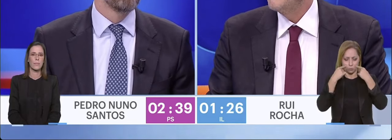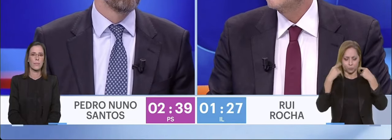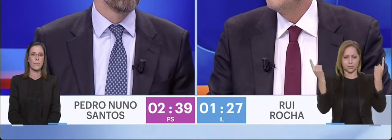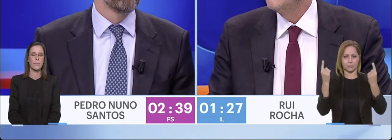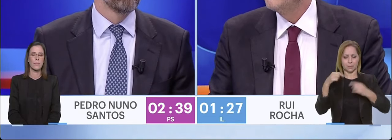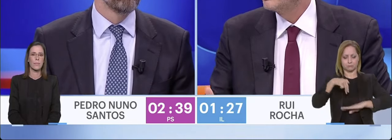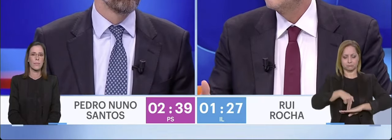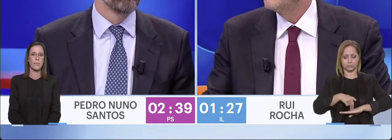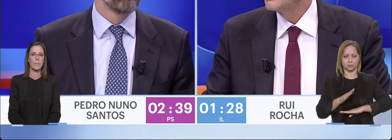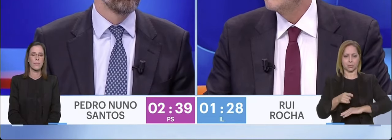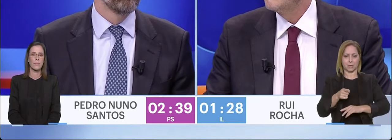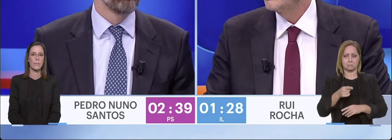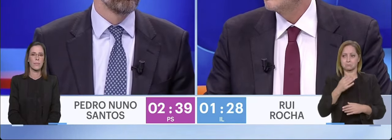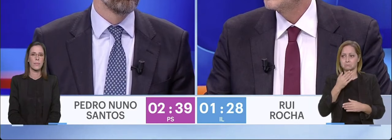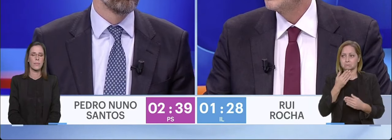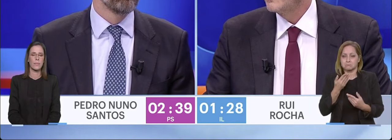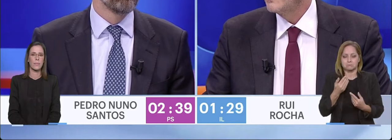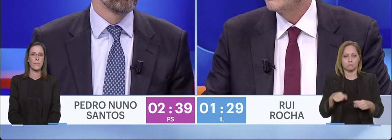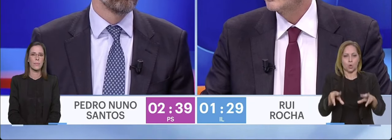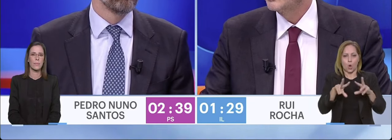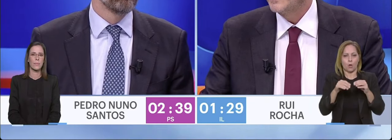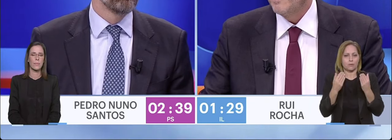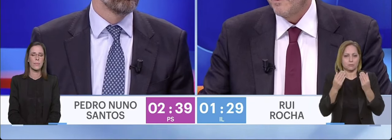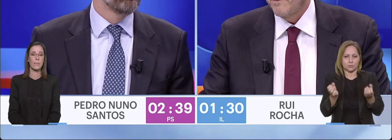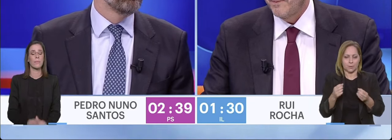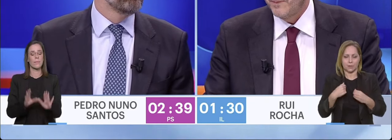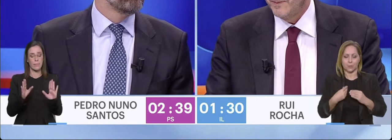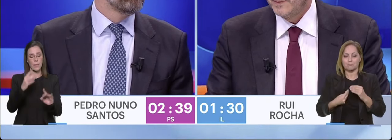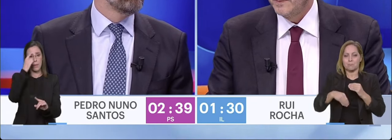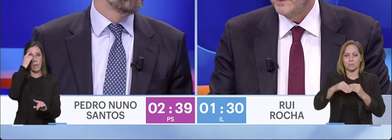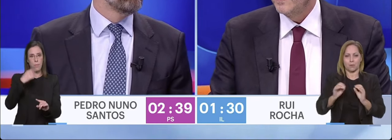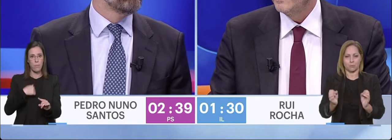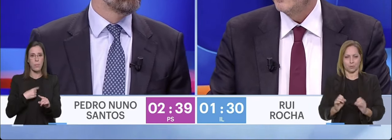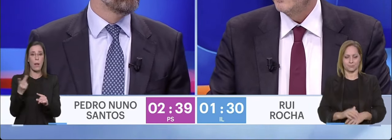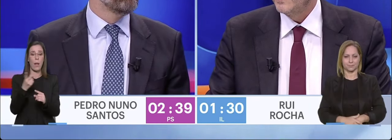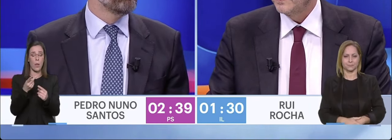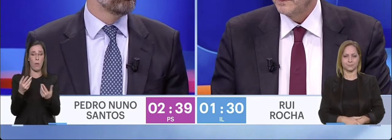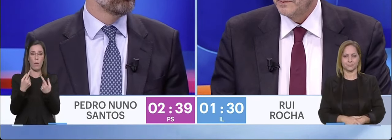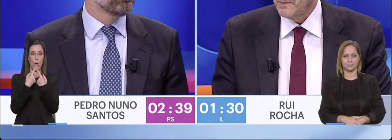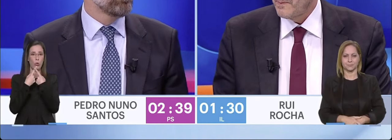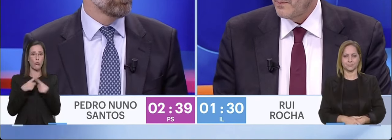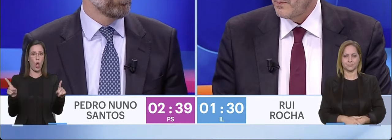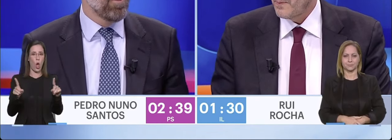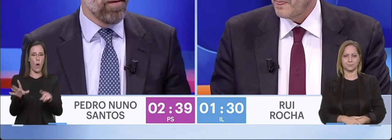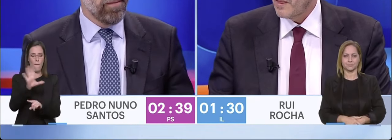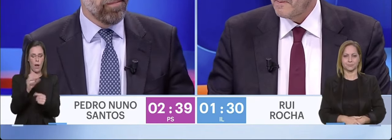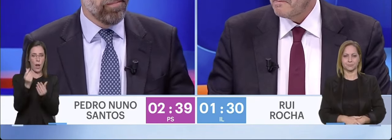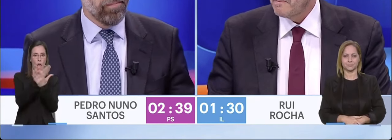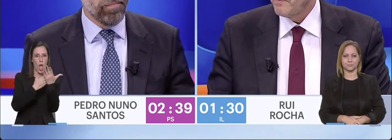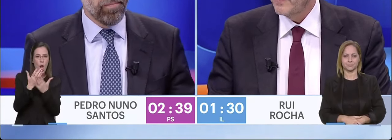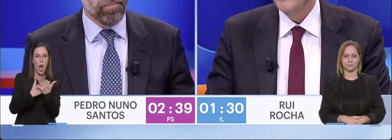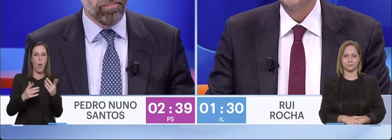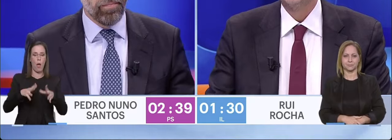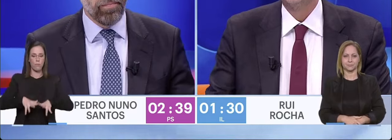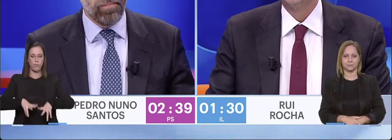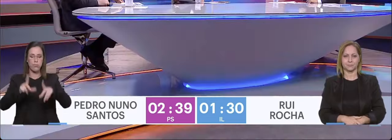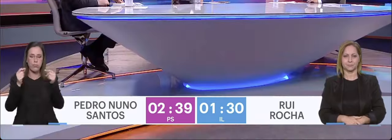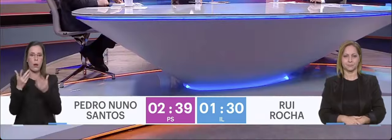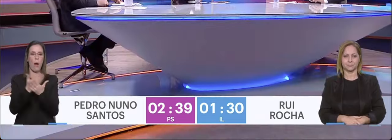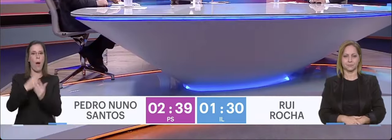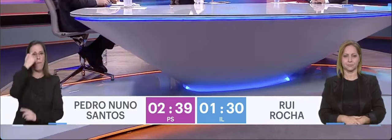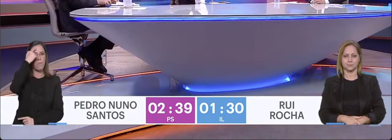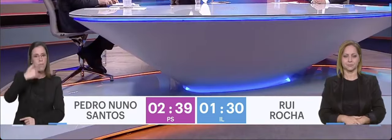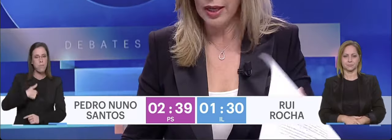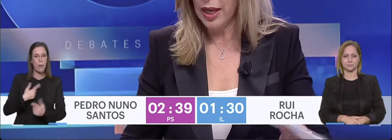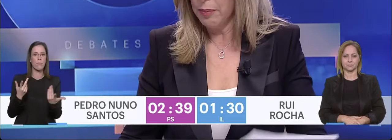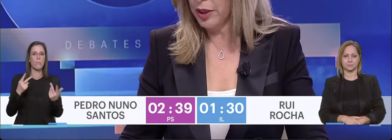nenhum facto novo portanto eu não tenho rigorosamente nada a acrescentar sabemos que vos divide e muito o modelo económico o modelo de crescimento também